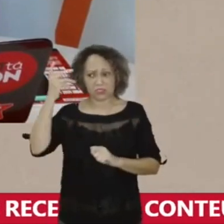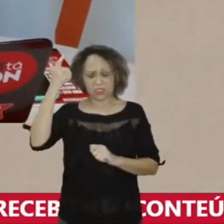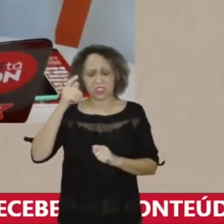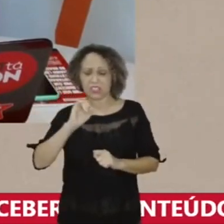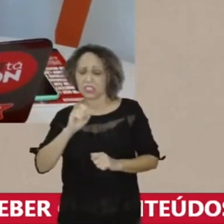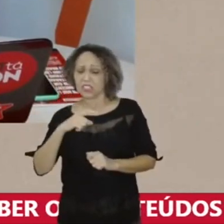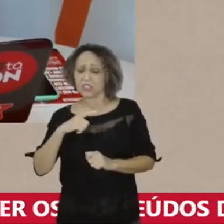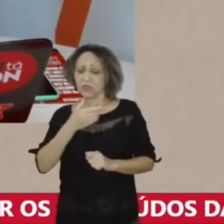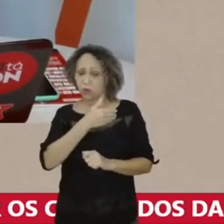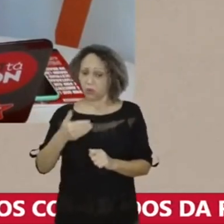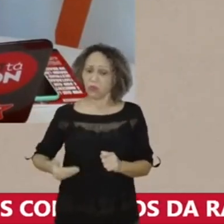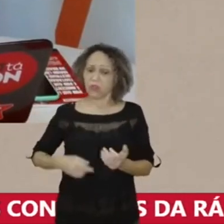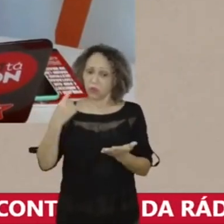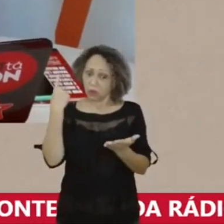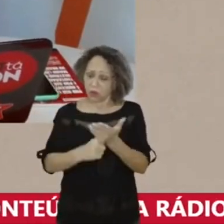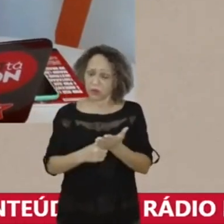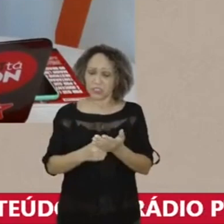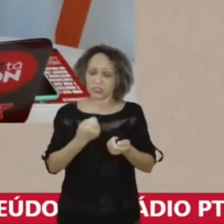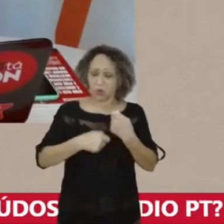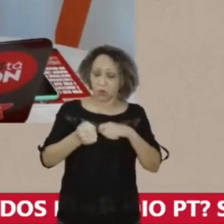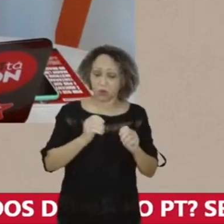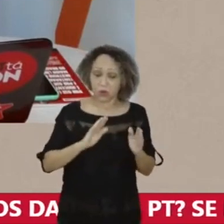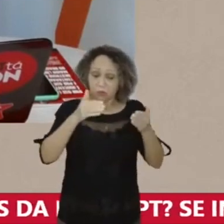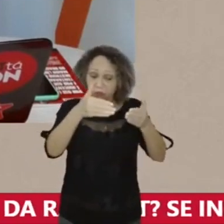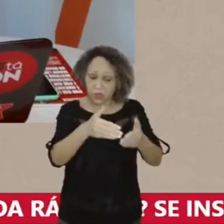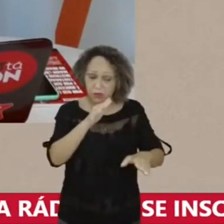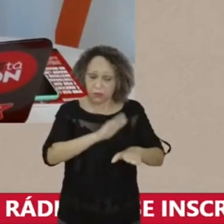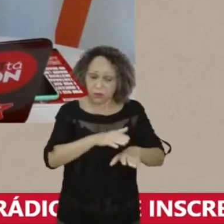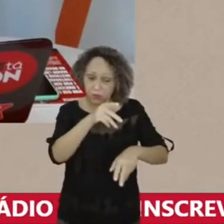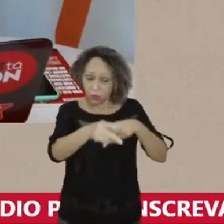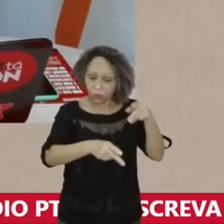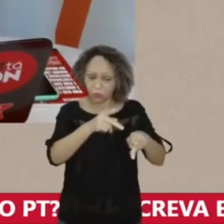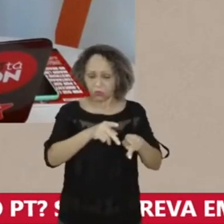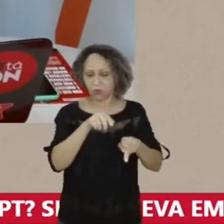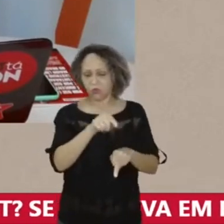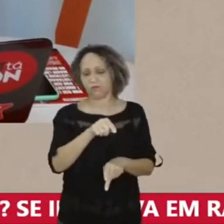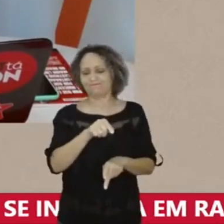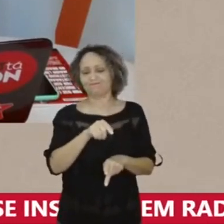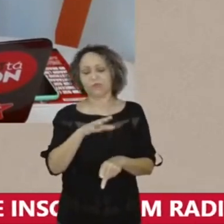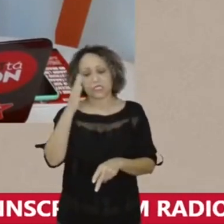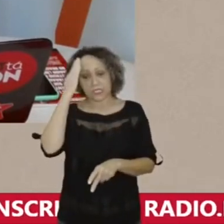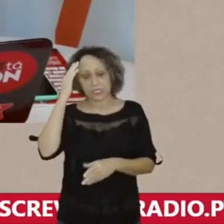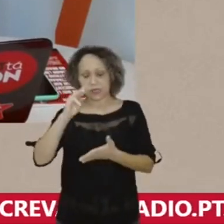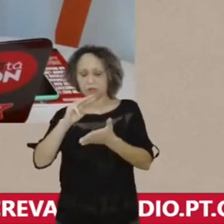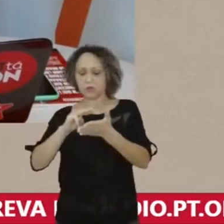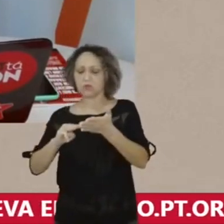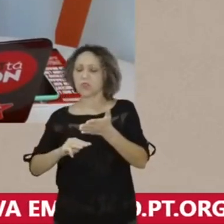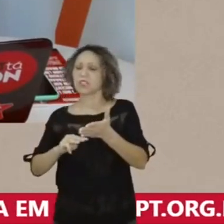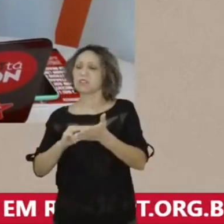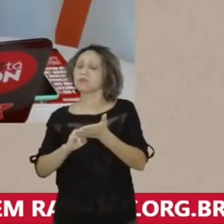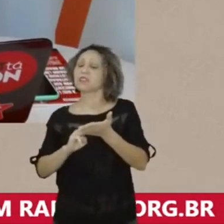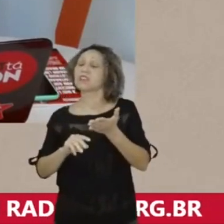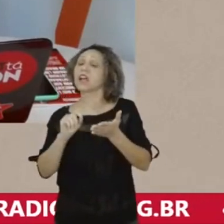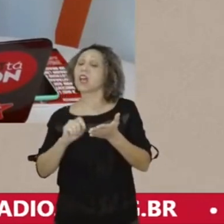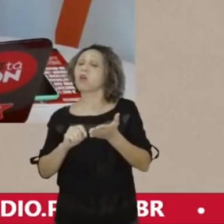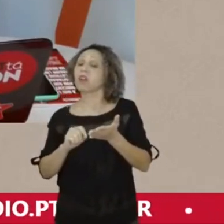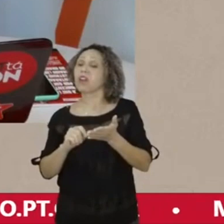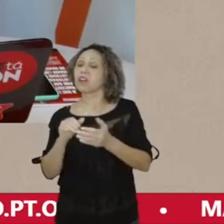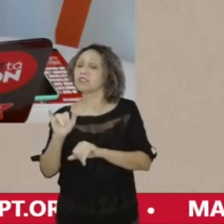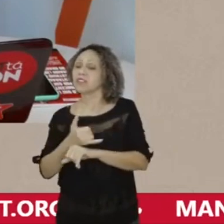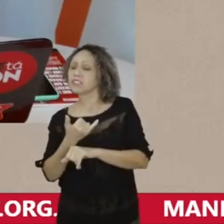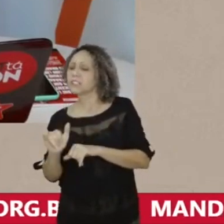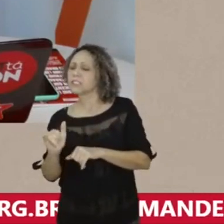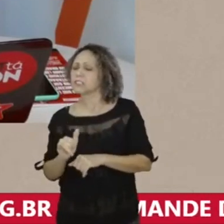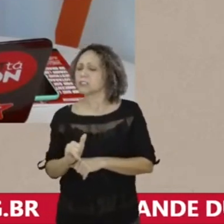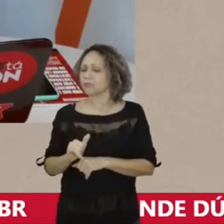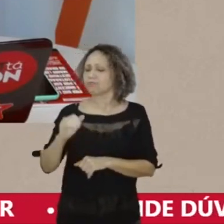com a economia popular, né? Com as demandas da população. A gente sabe que o método do bolsonarismo é atribuir culpa a